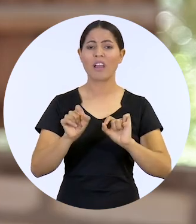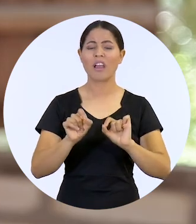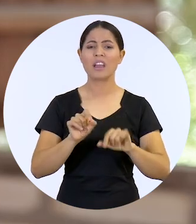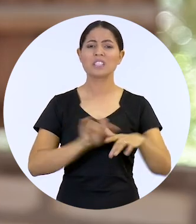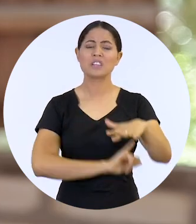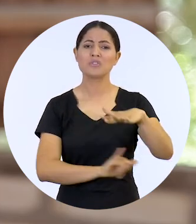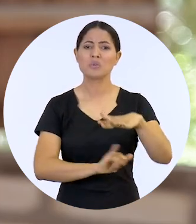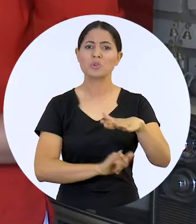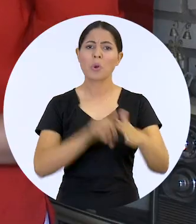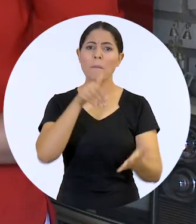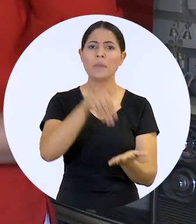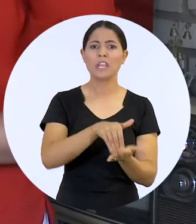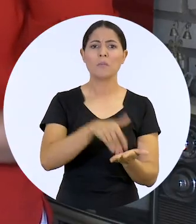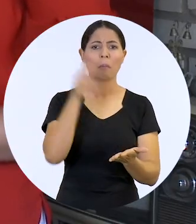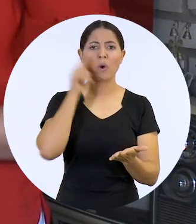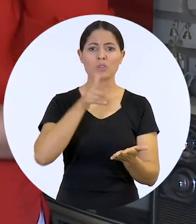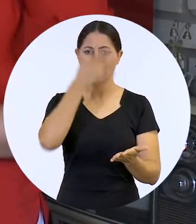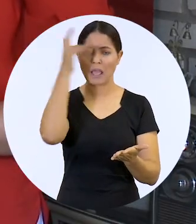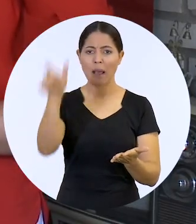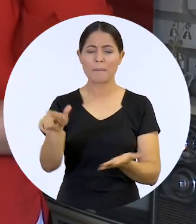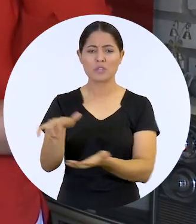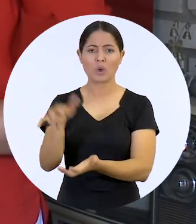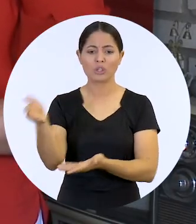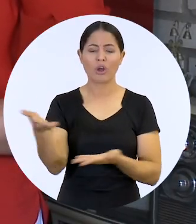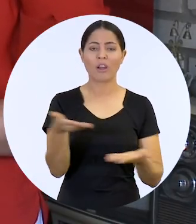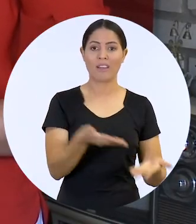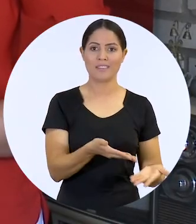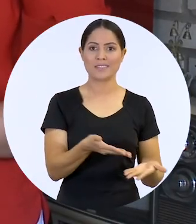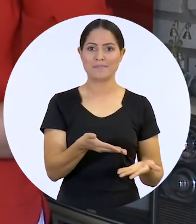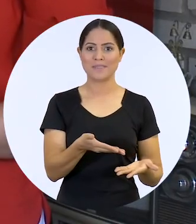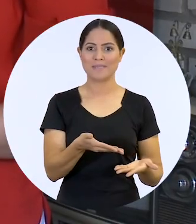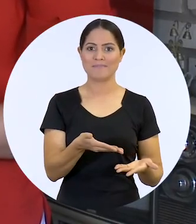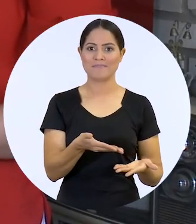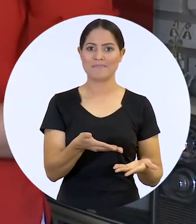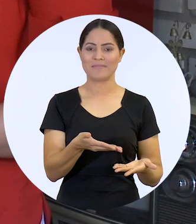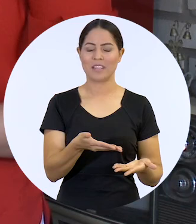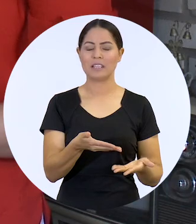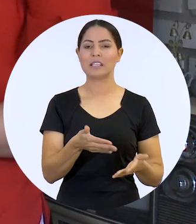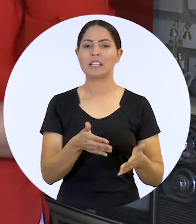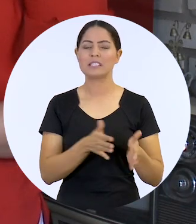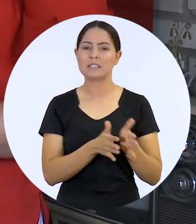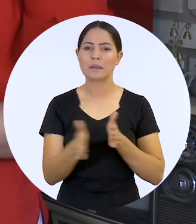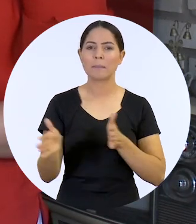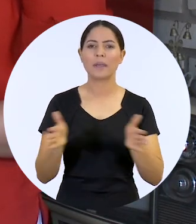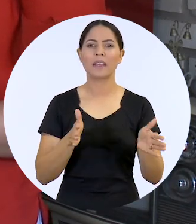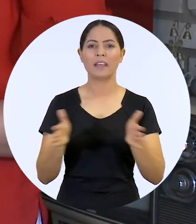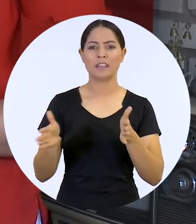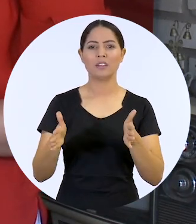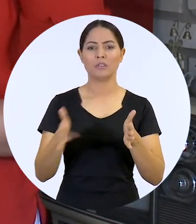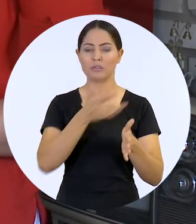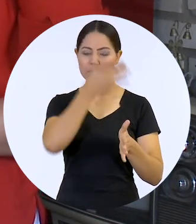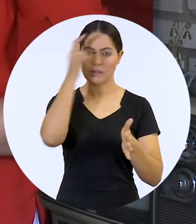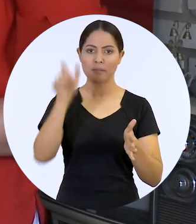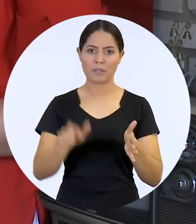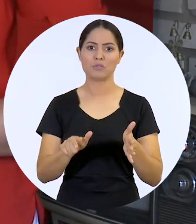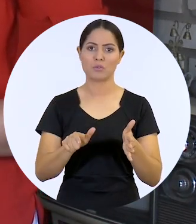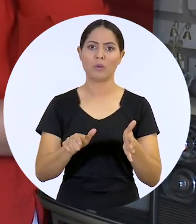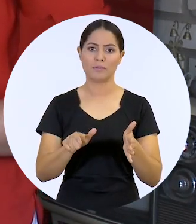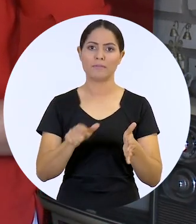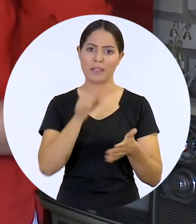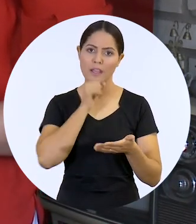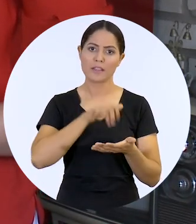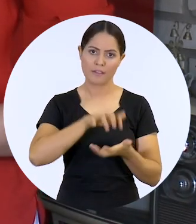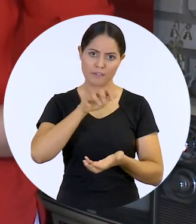têm que ter, no mínimo, para acolher o idoso nessa condição, na fase do envelhecimento,